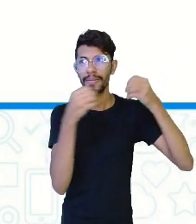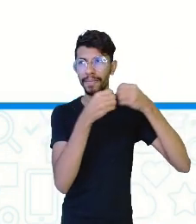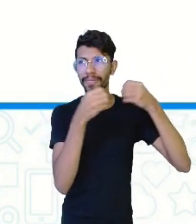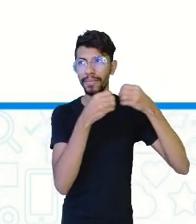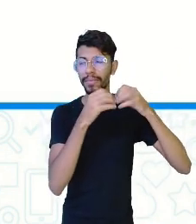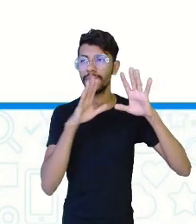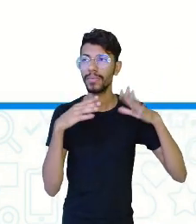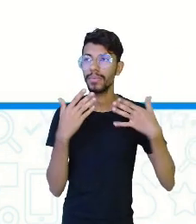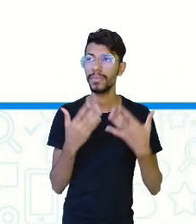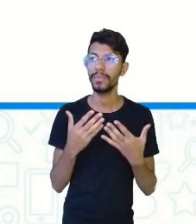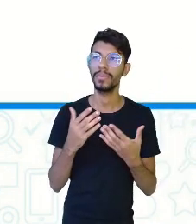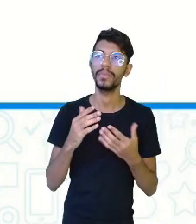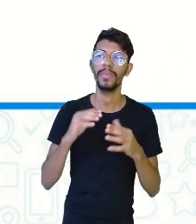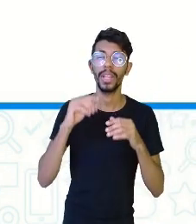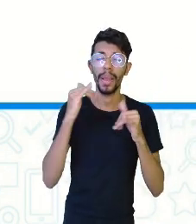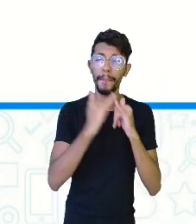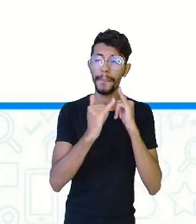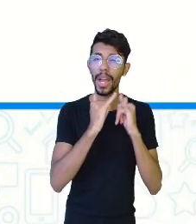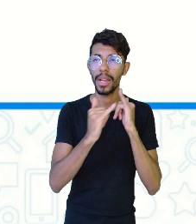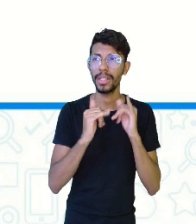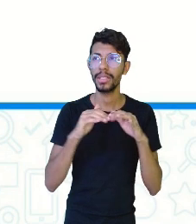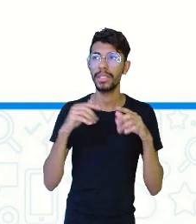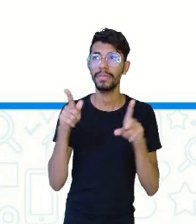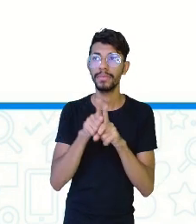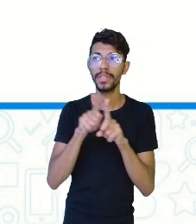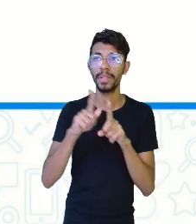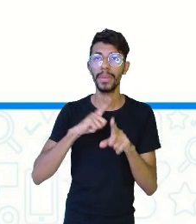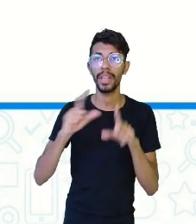então o clima é bastante parecido. E